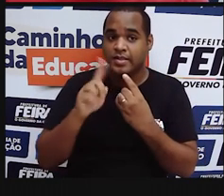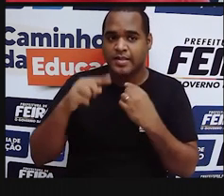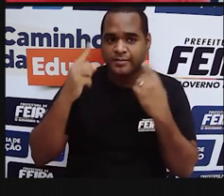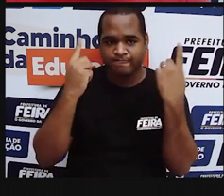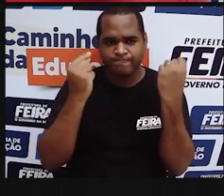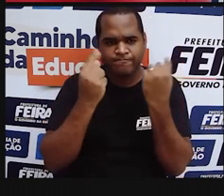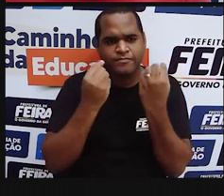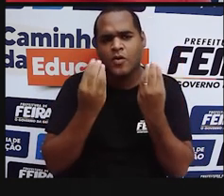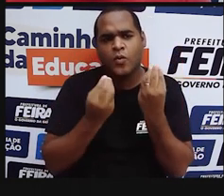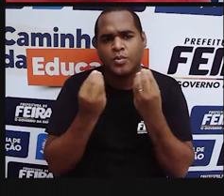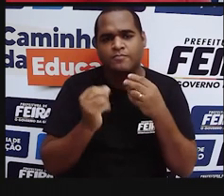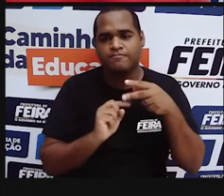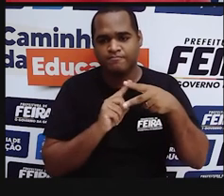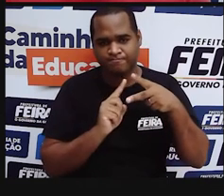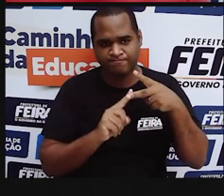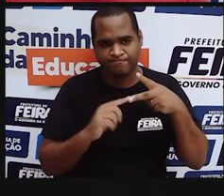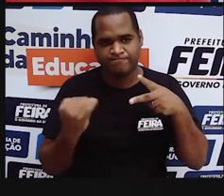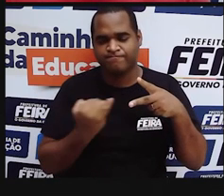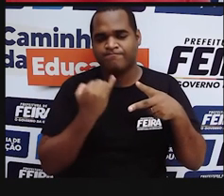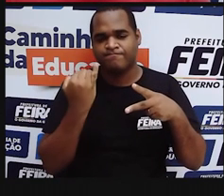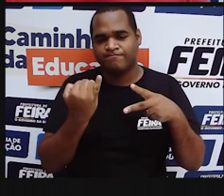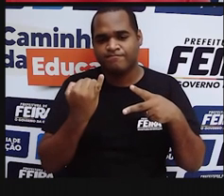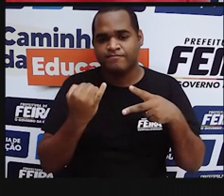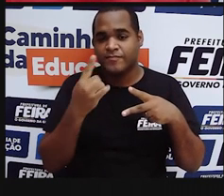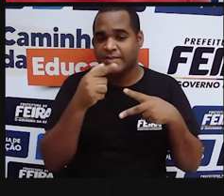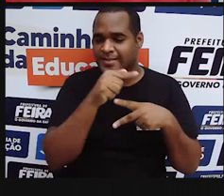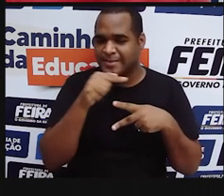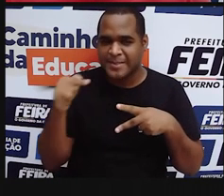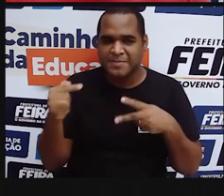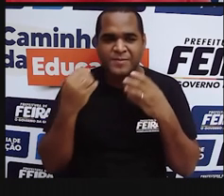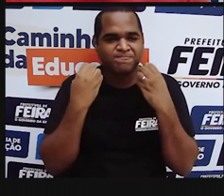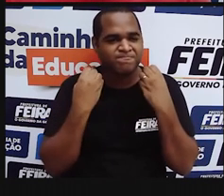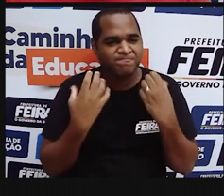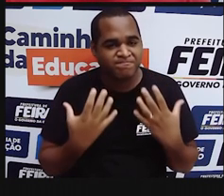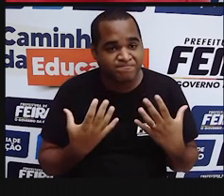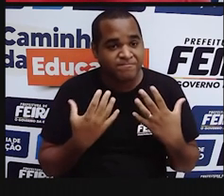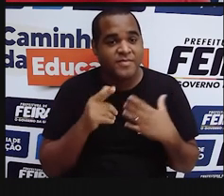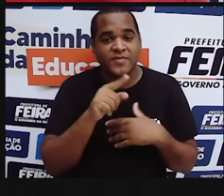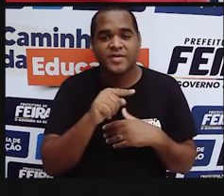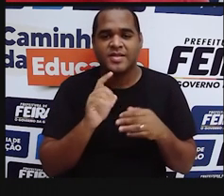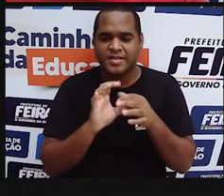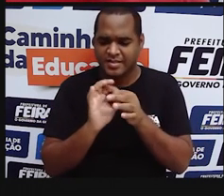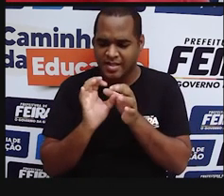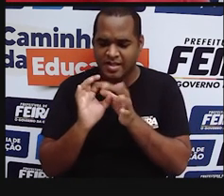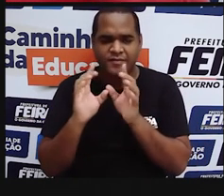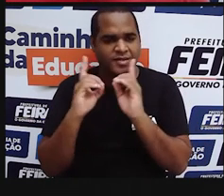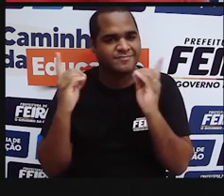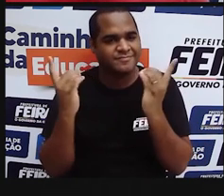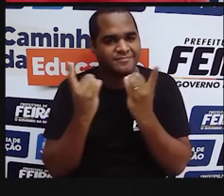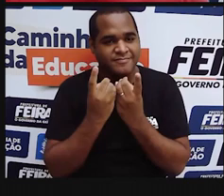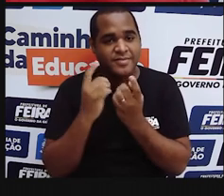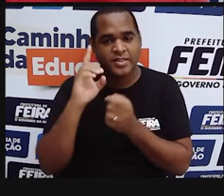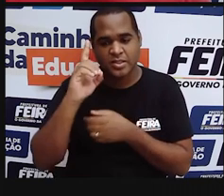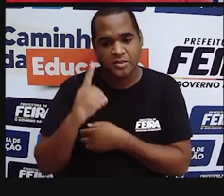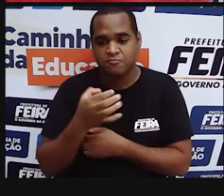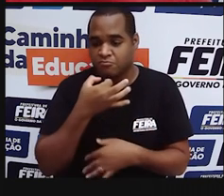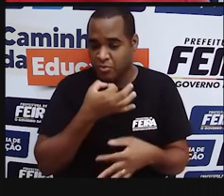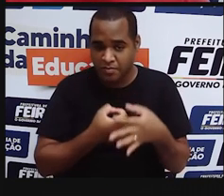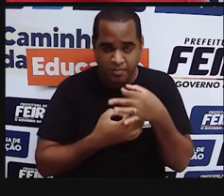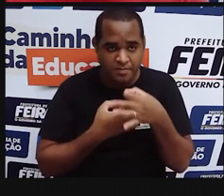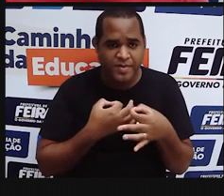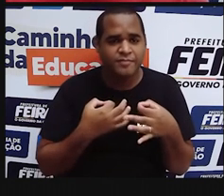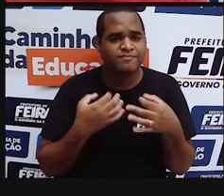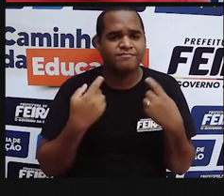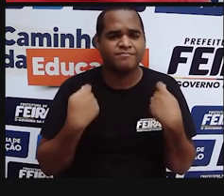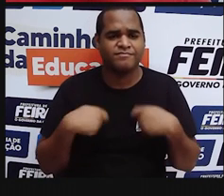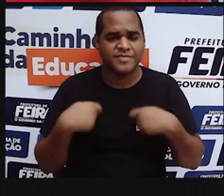vocês passem a semana bem. Esperem que vivam com muita liberdade, muita democracia,